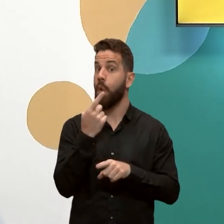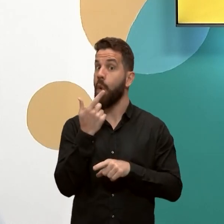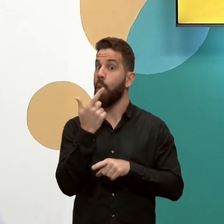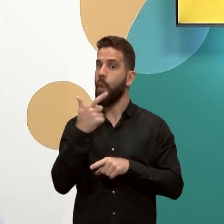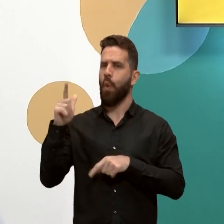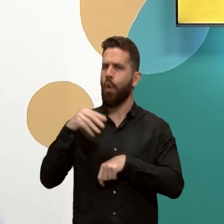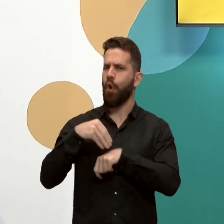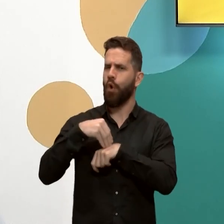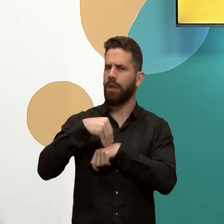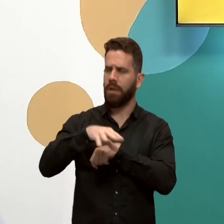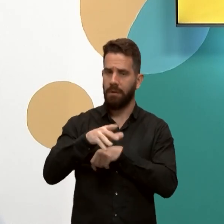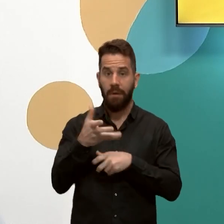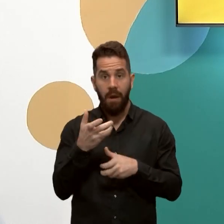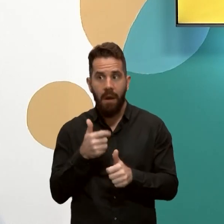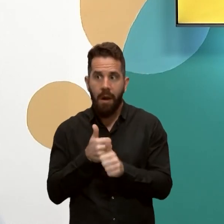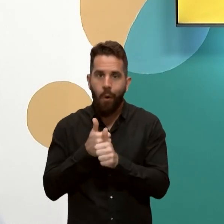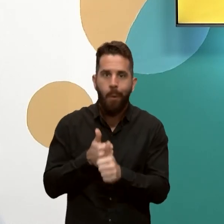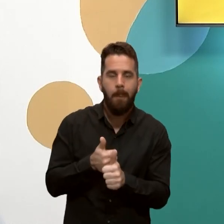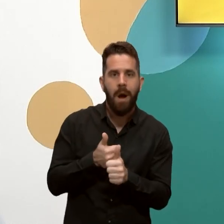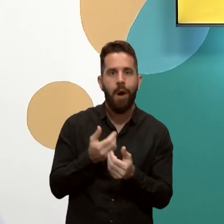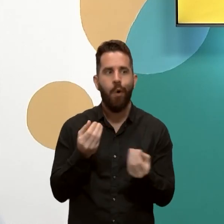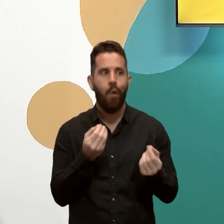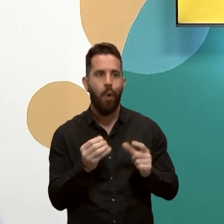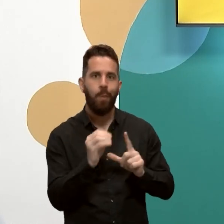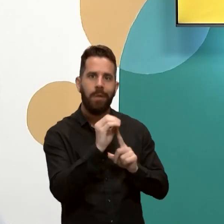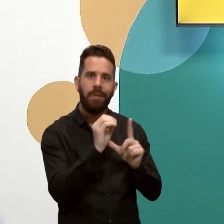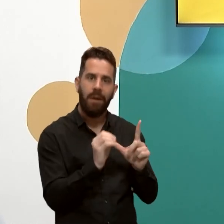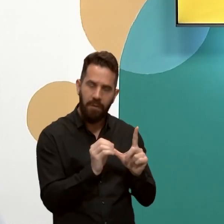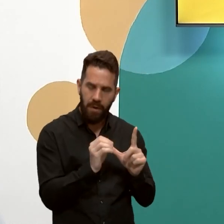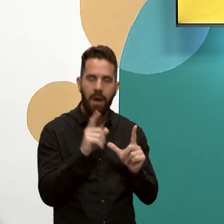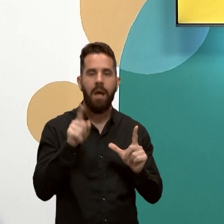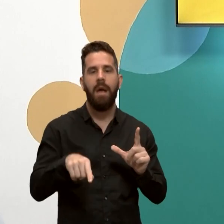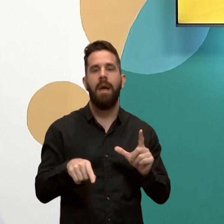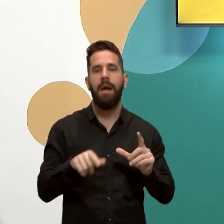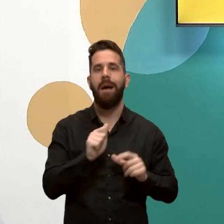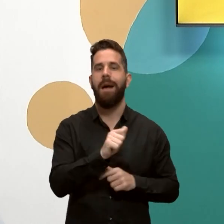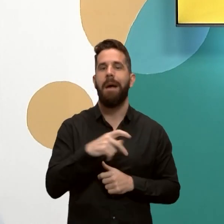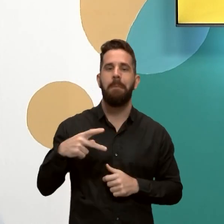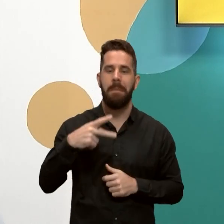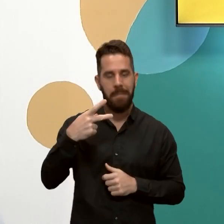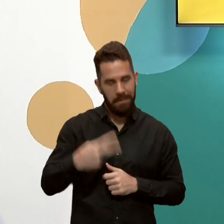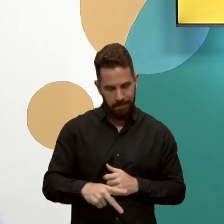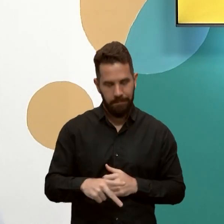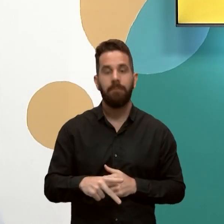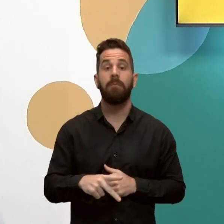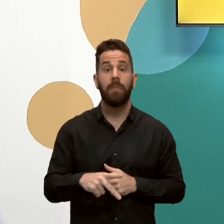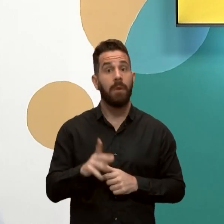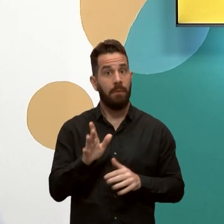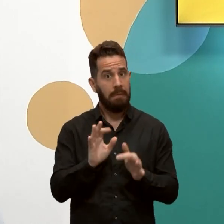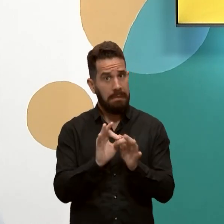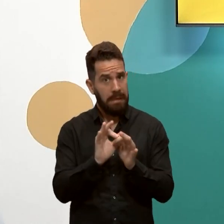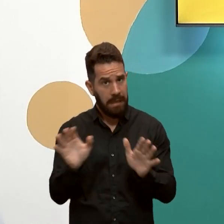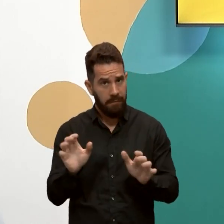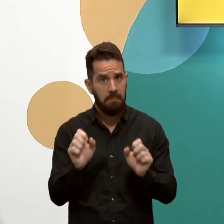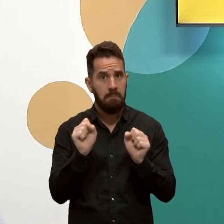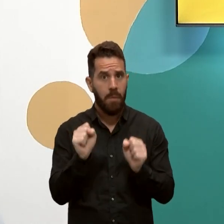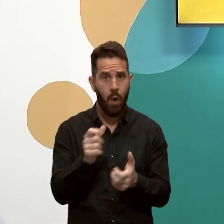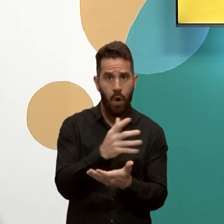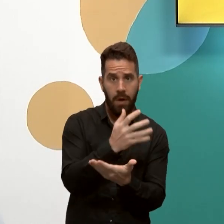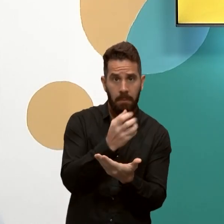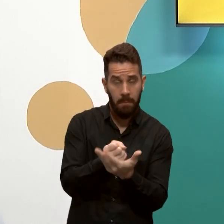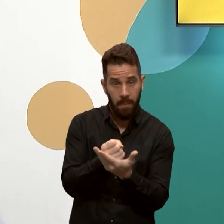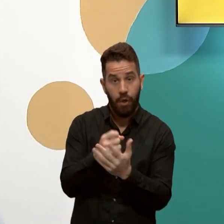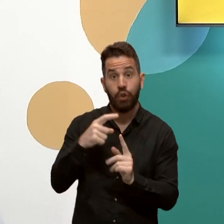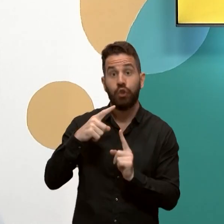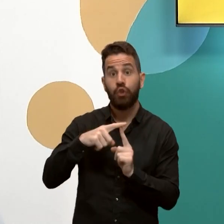que quer acompanhar o conteúdo da TV UFG até no seu celular é o aplicativo. Ele está disponível gratuitamente para